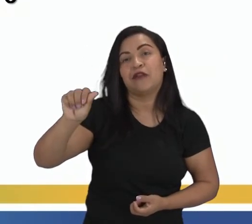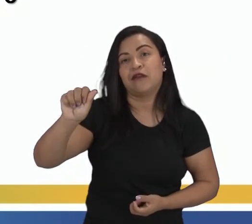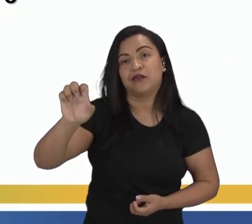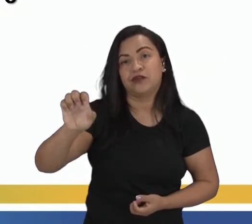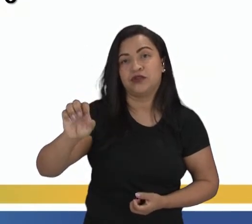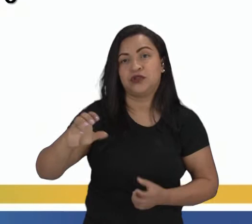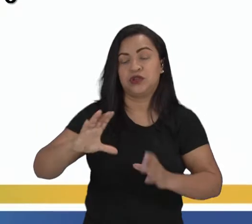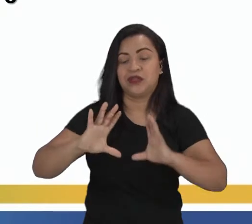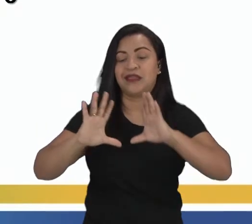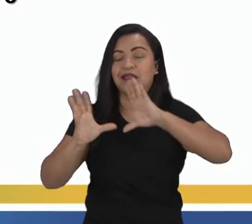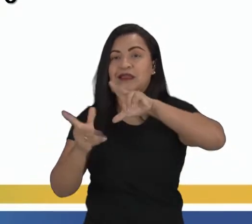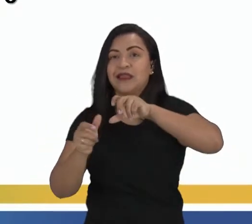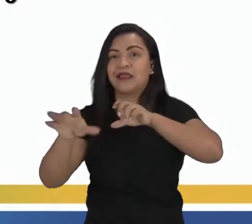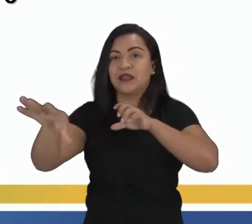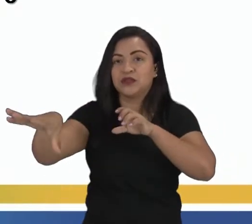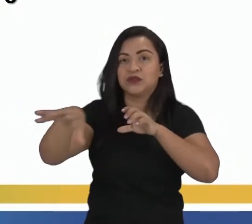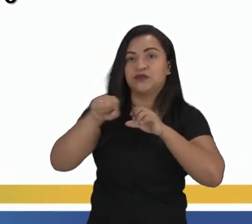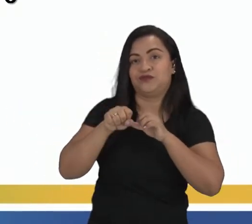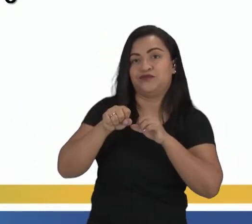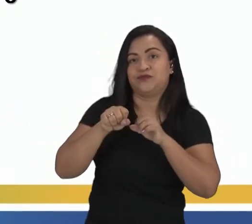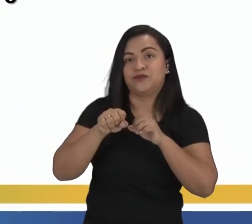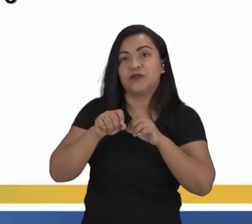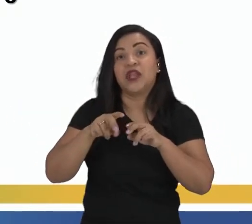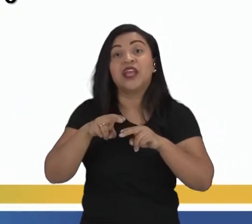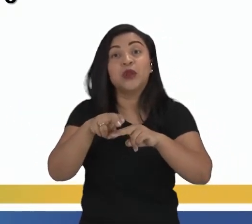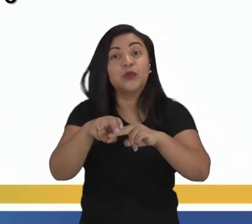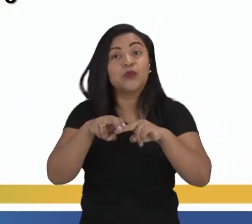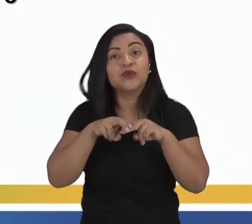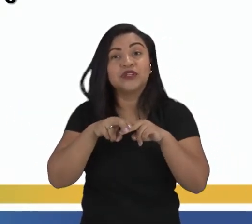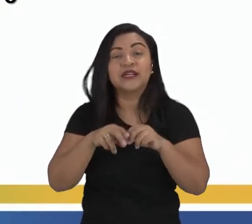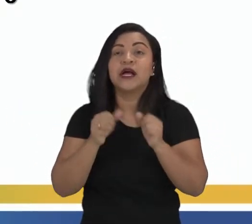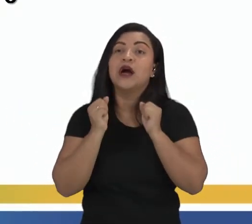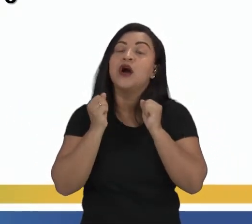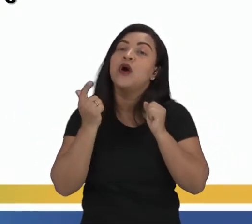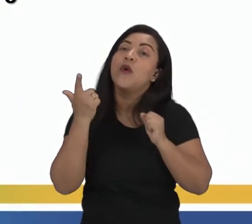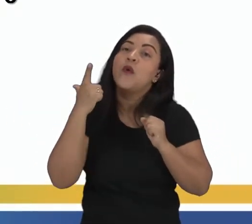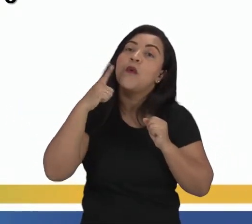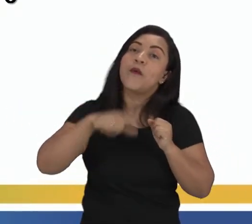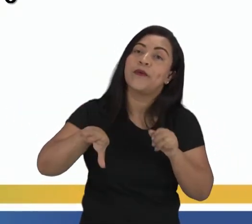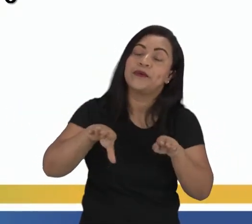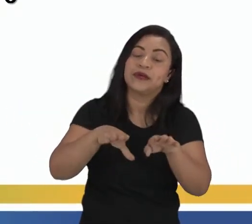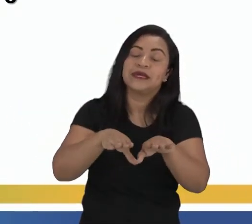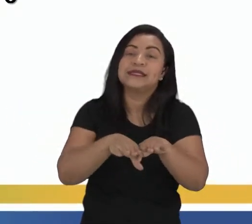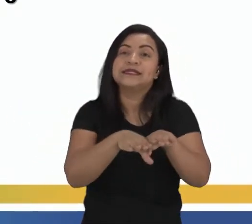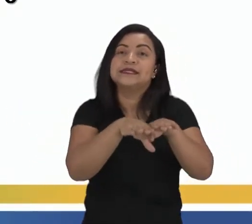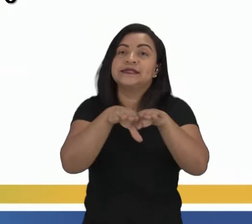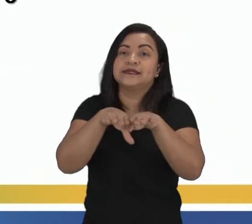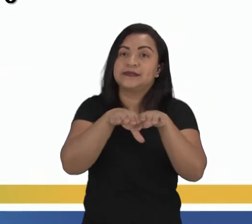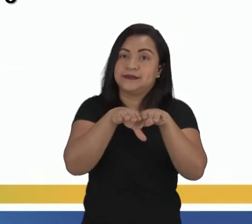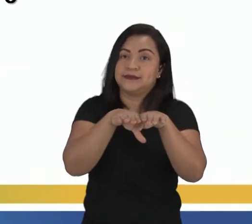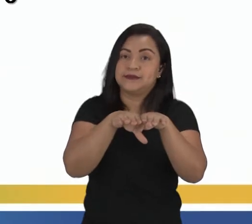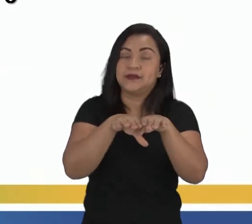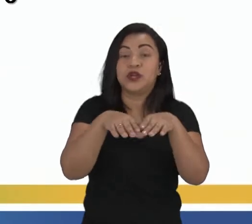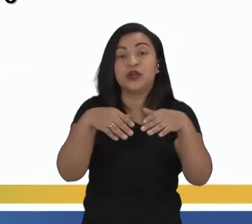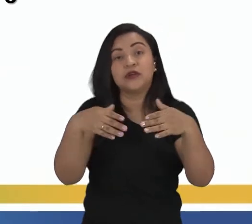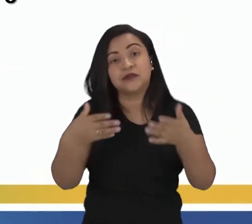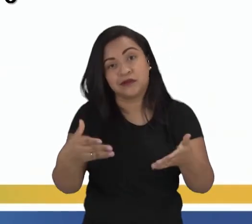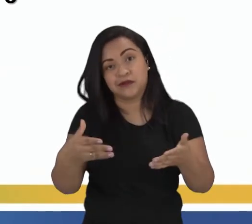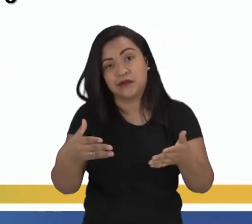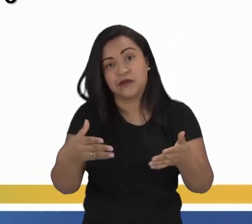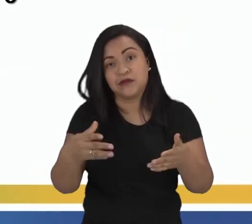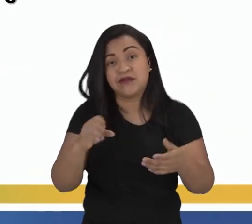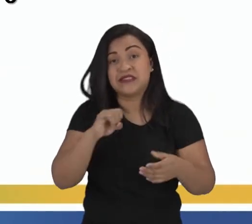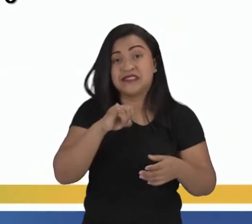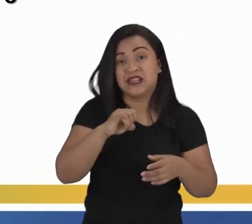elas podem se equilibrar. A partir do momento que duas forças podem se equilibrar, elas não são par ação